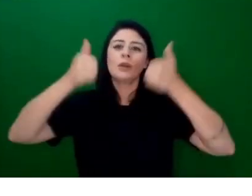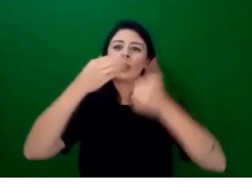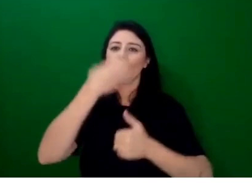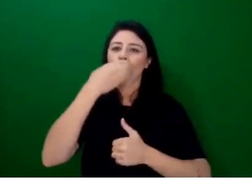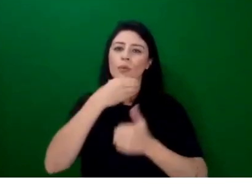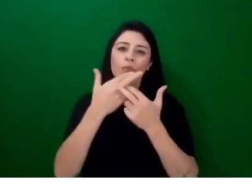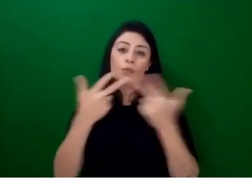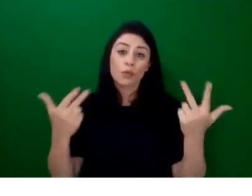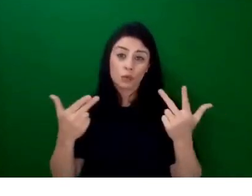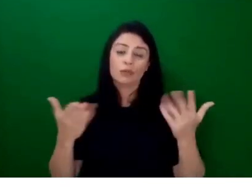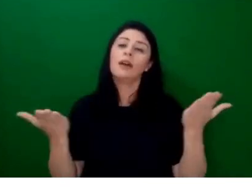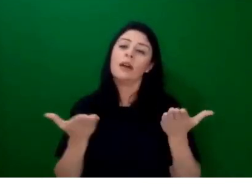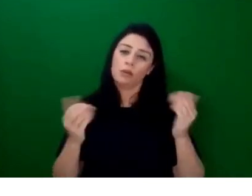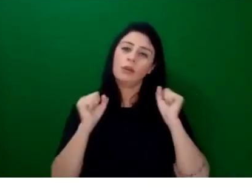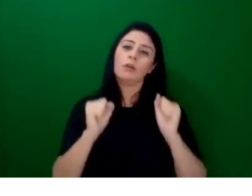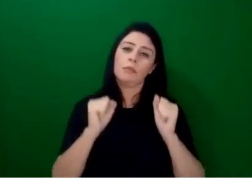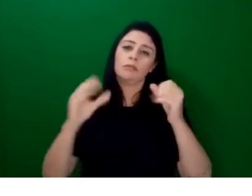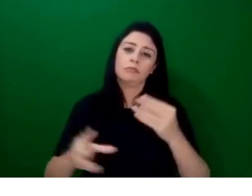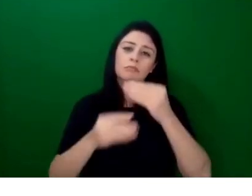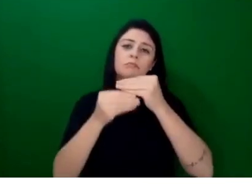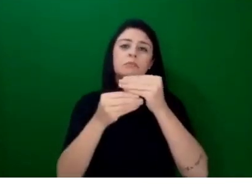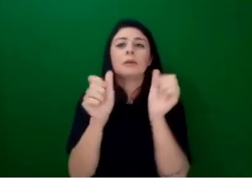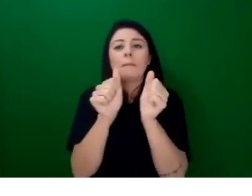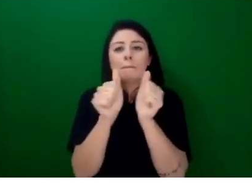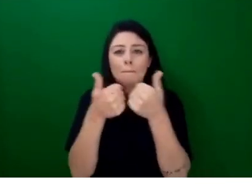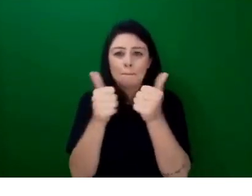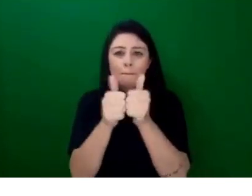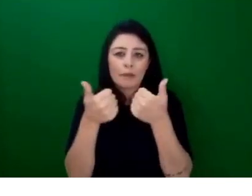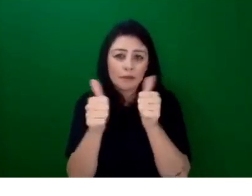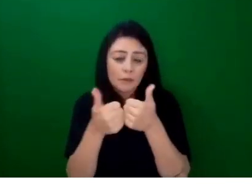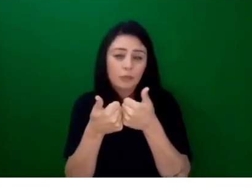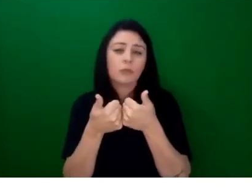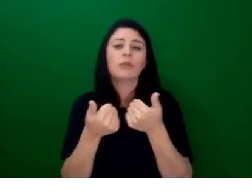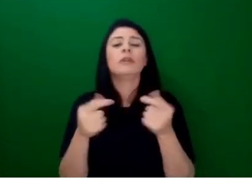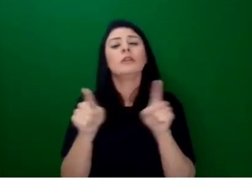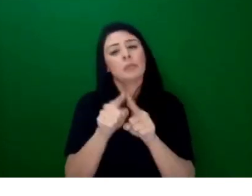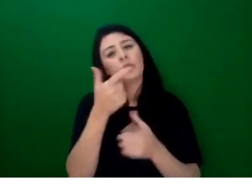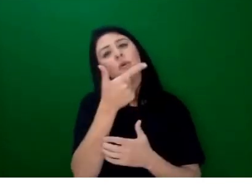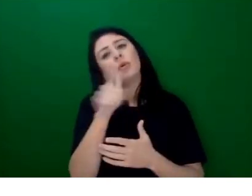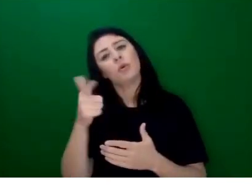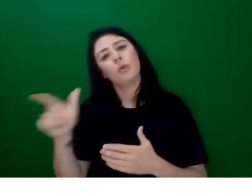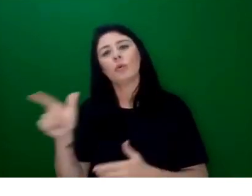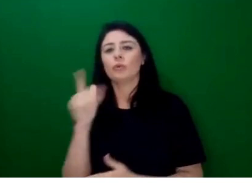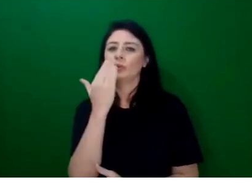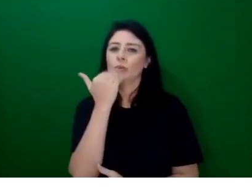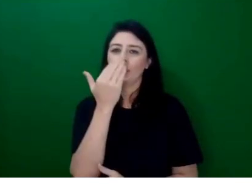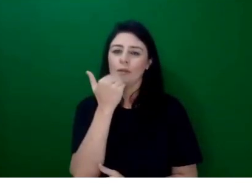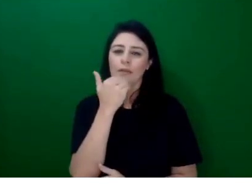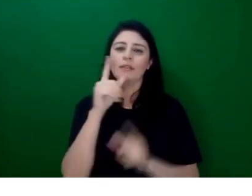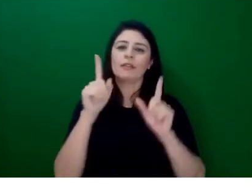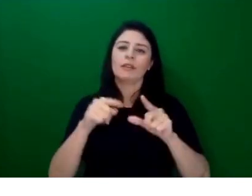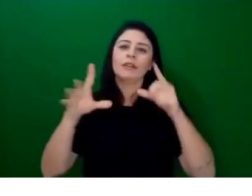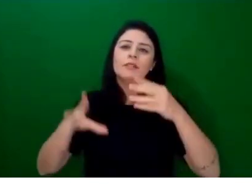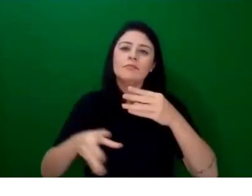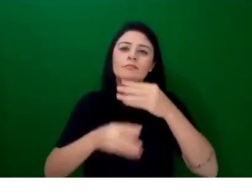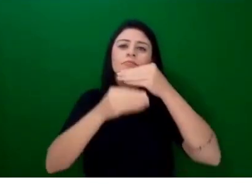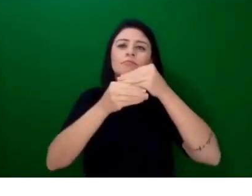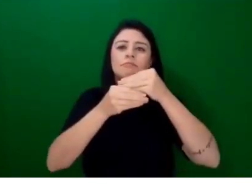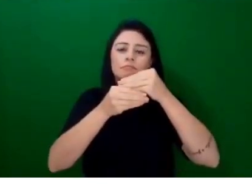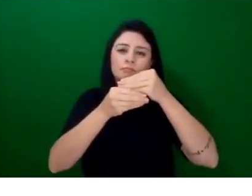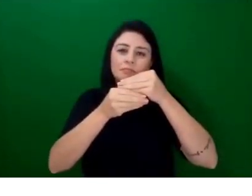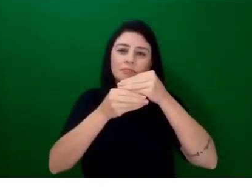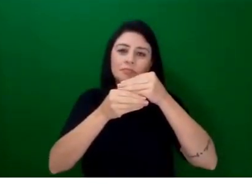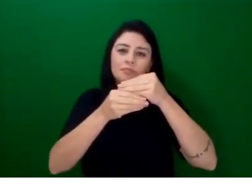frutas. Agora, pode ser inserido o pão e outros alimentos para